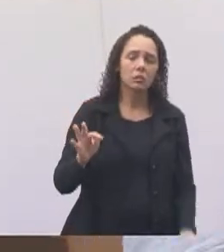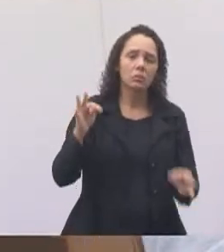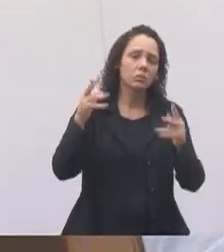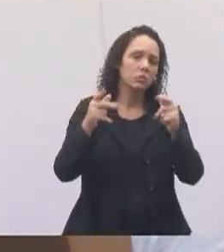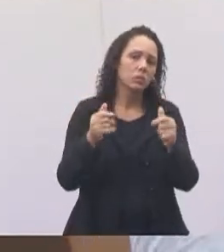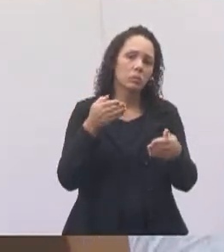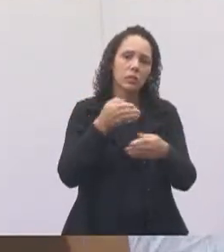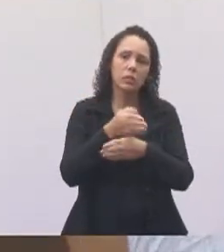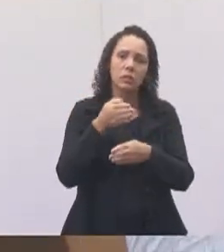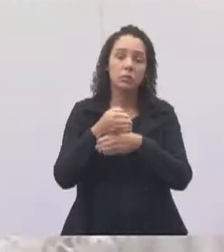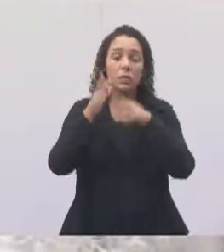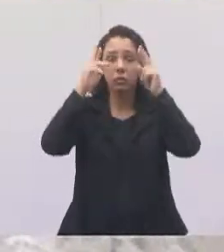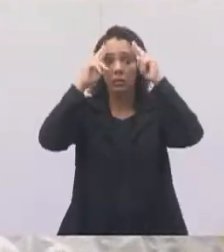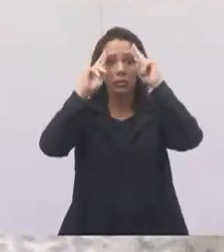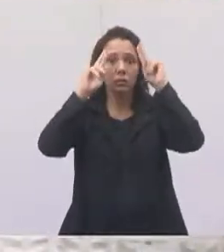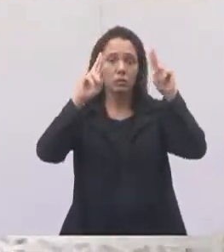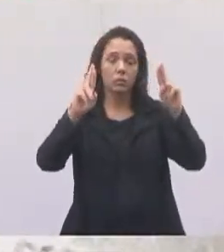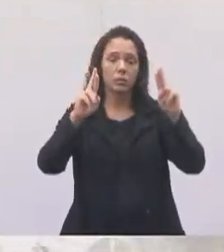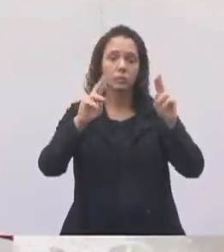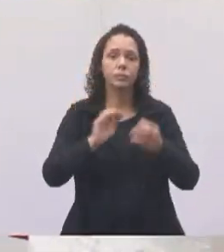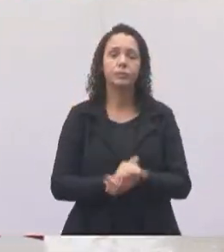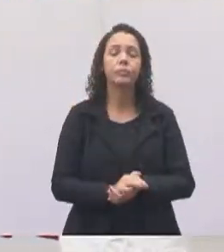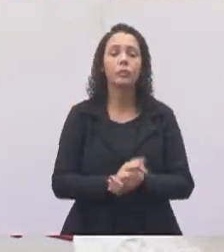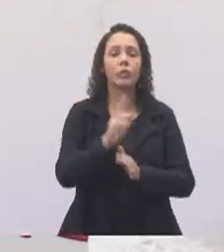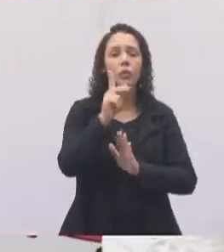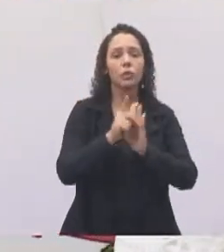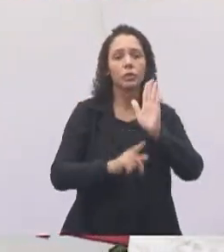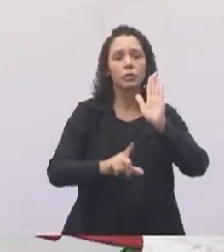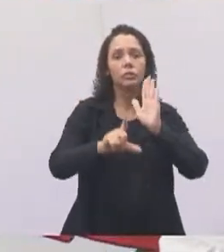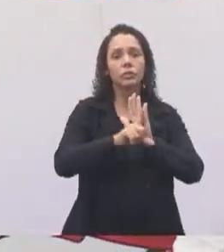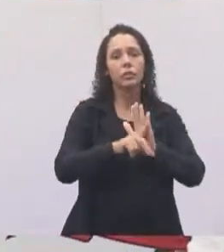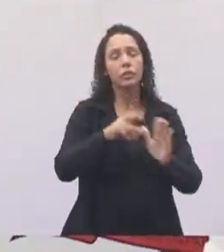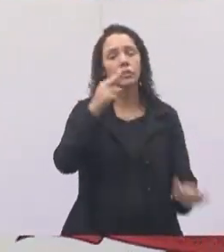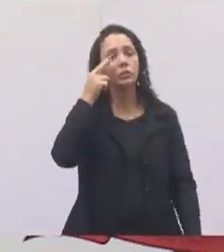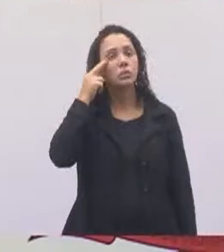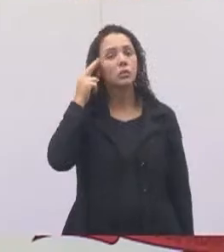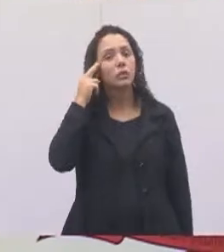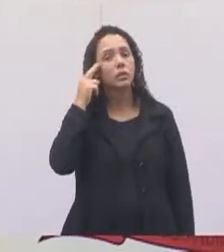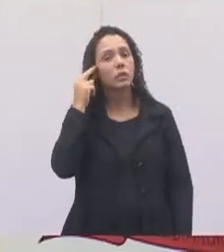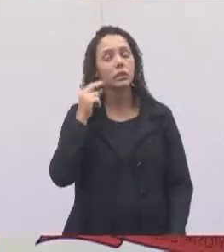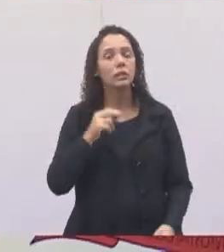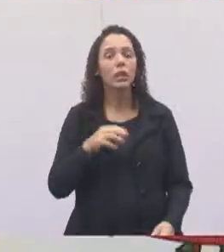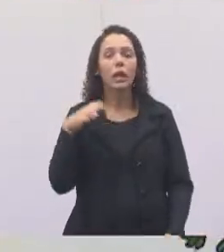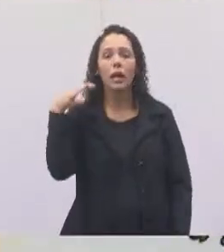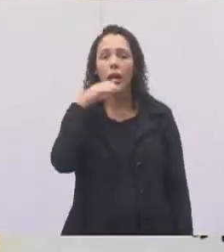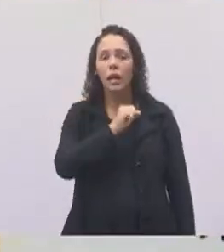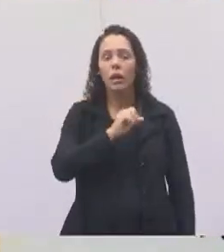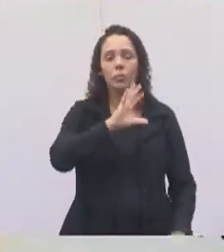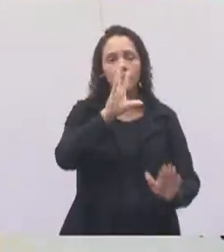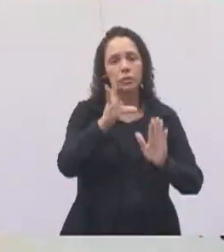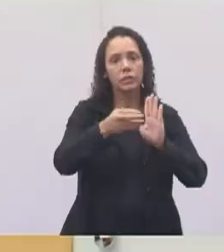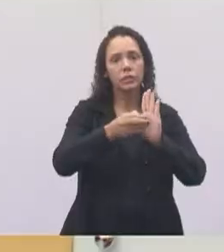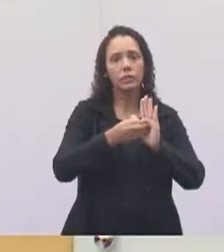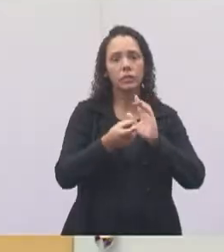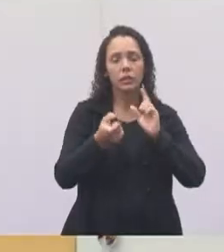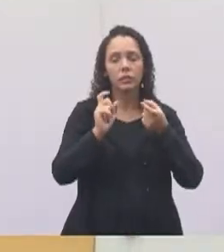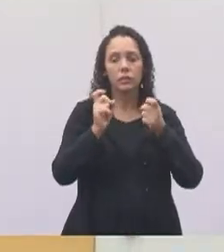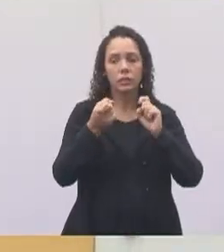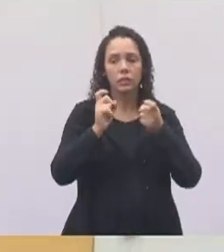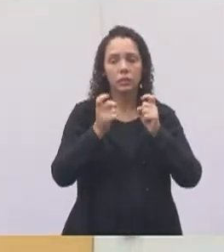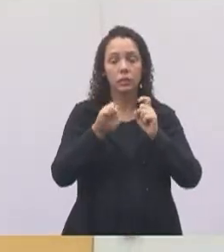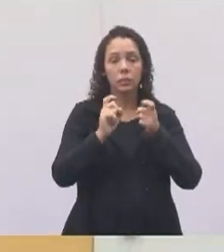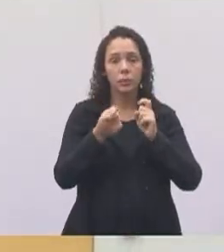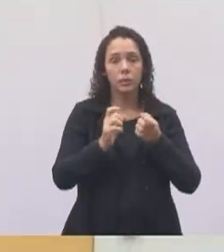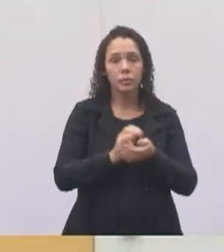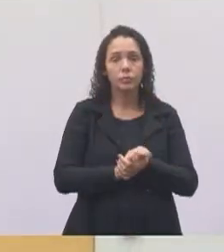e respeitosamente. O projeto de lei do vereador Roninha deve ser colocado em breve na pauta da sessão ordinária.